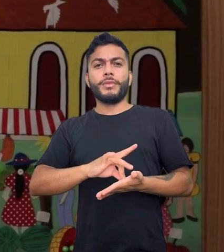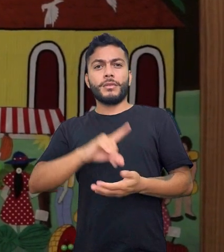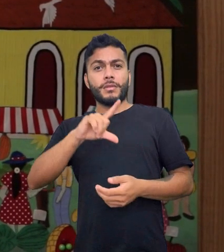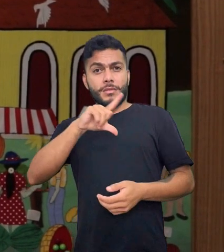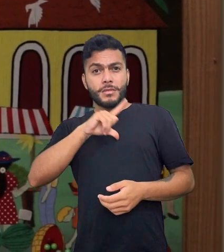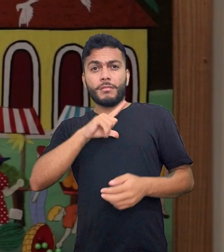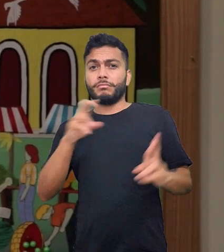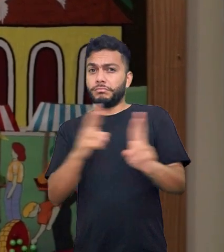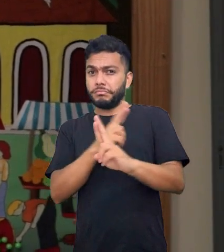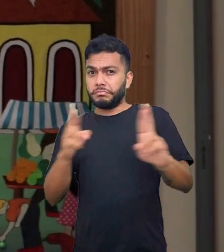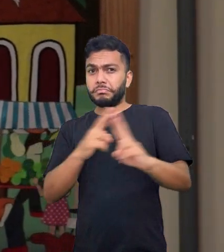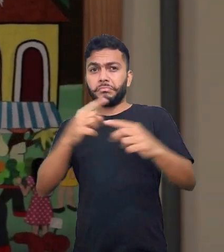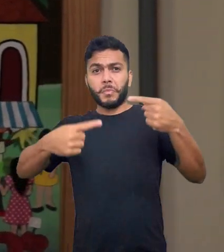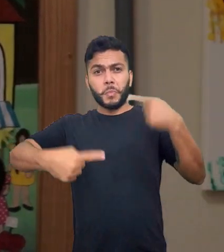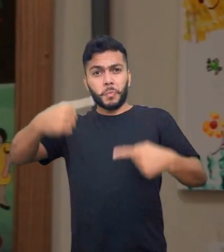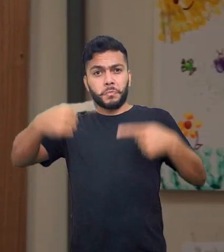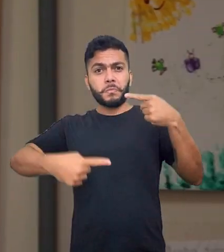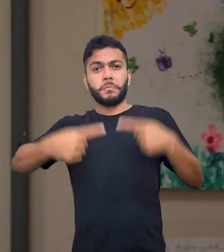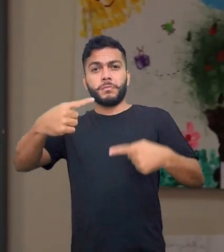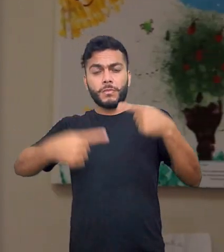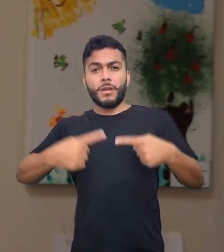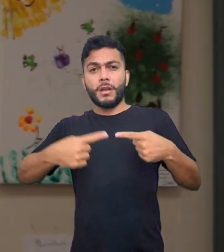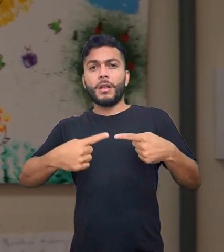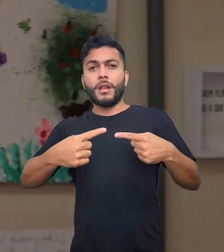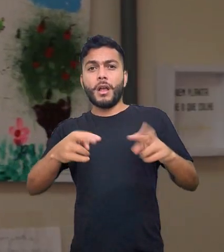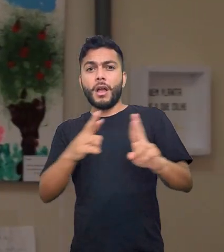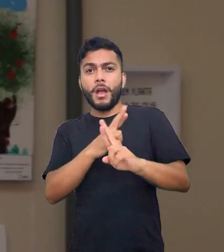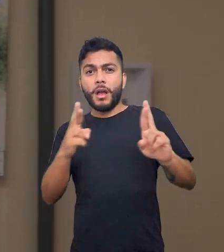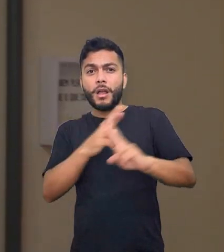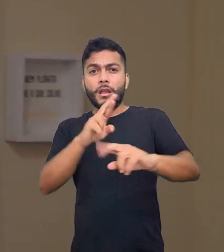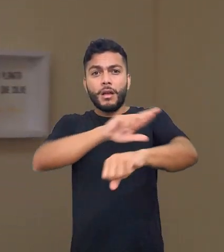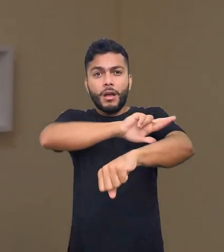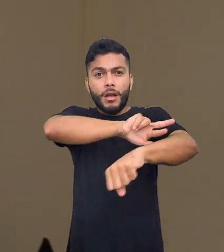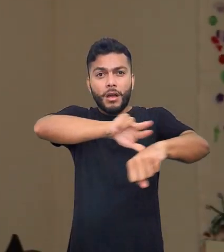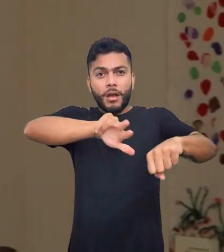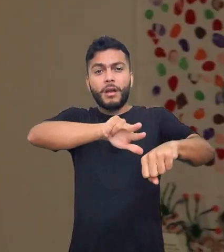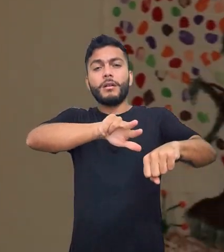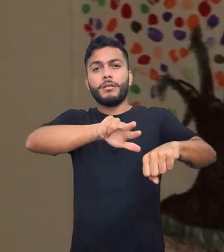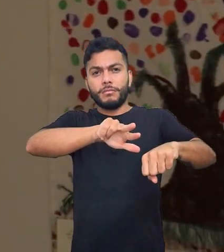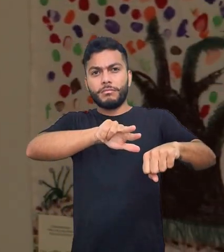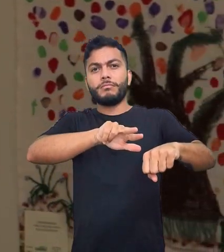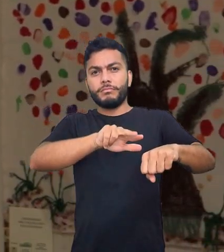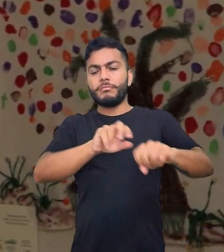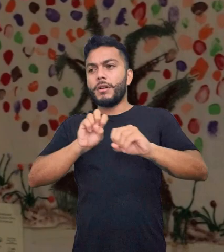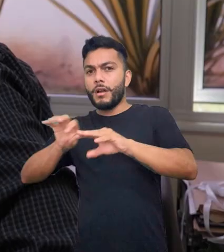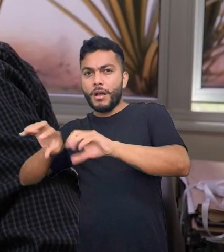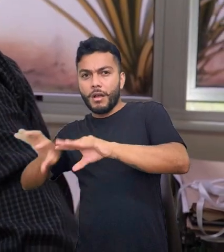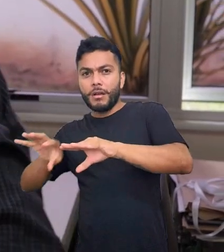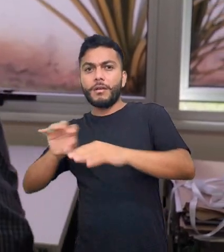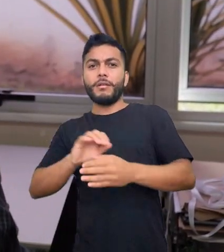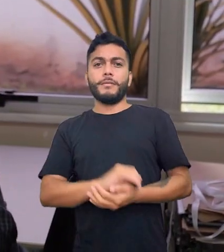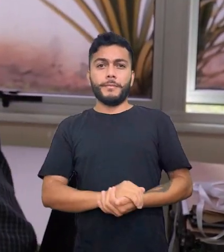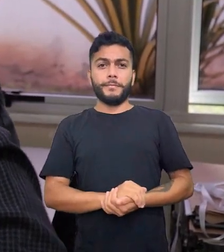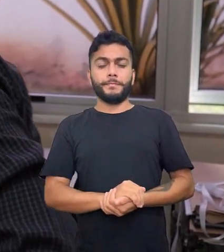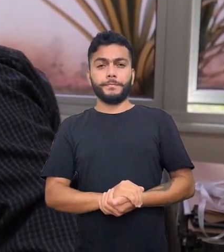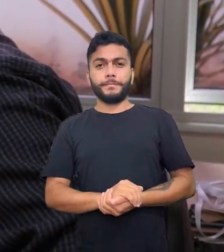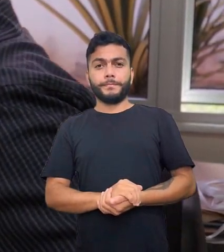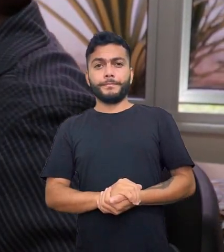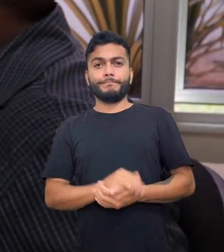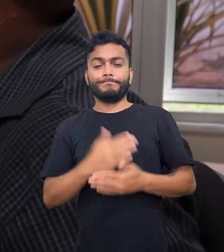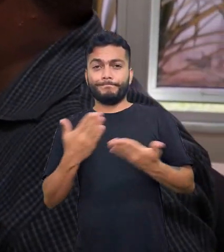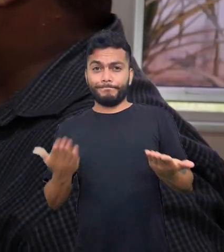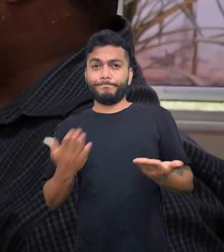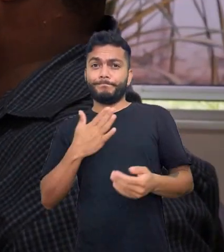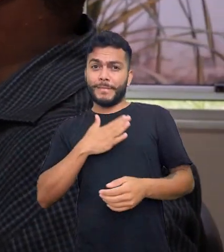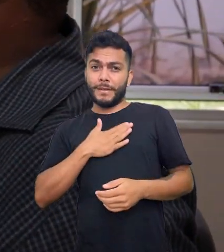relações étnico-raciais e a educação. E para mim, como eu disse, a UFRB é esse espaço de semear